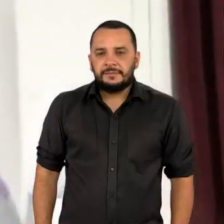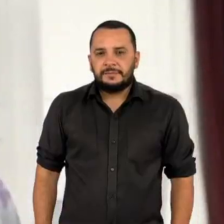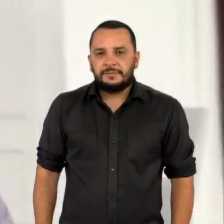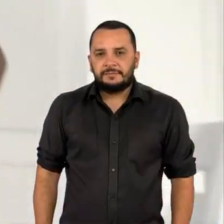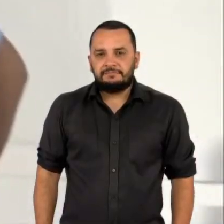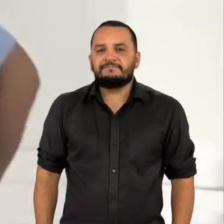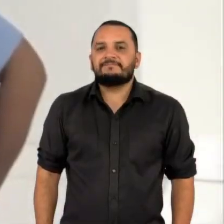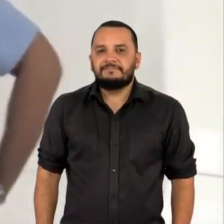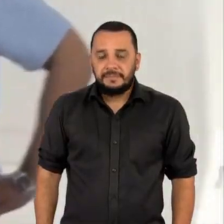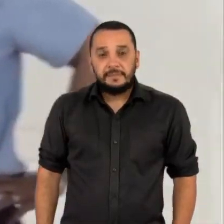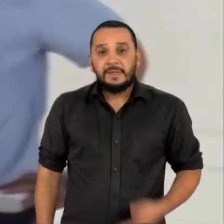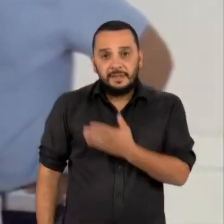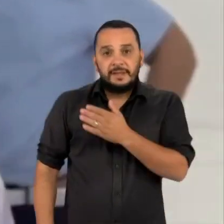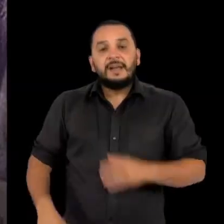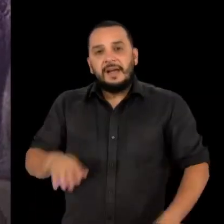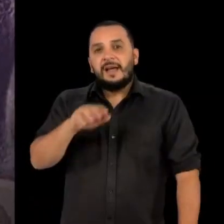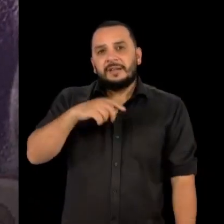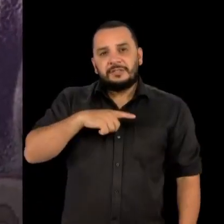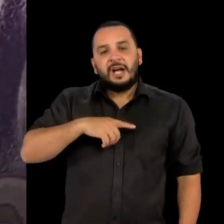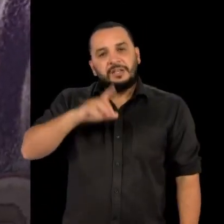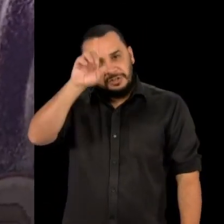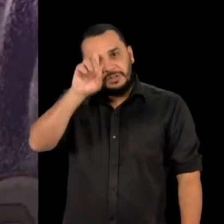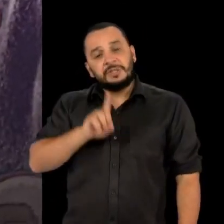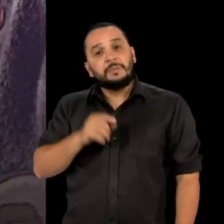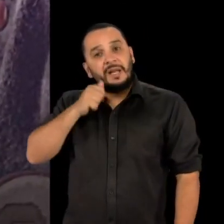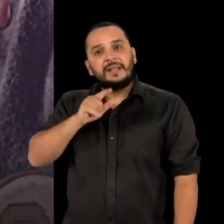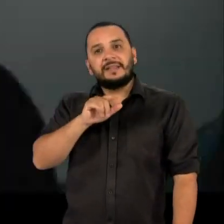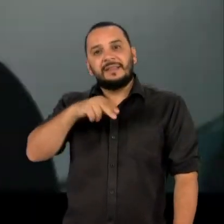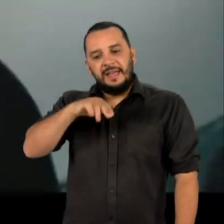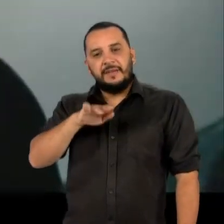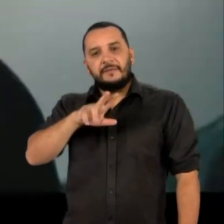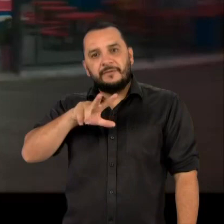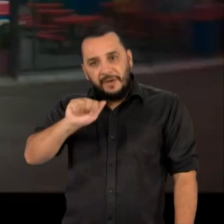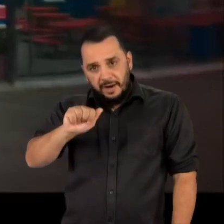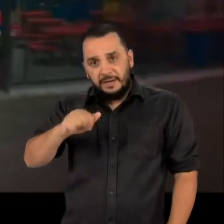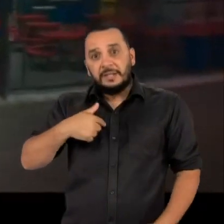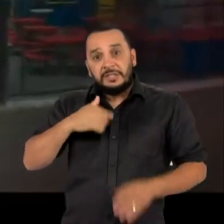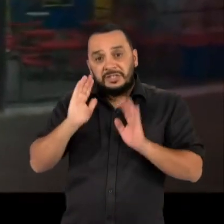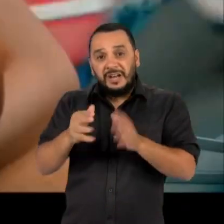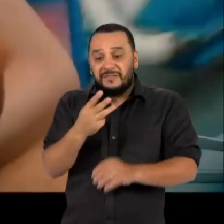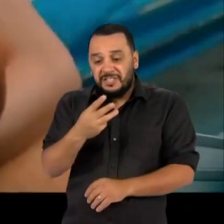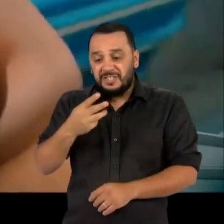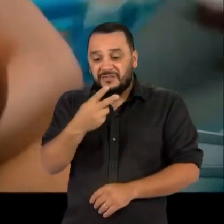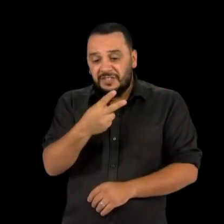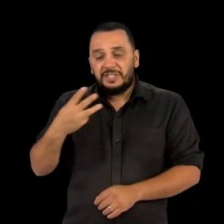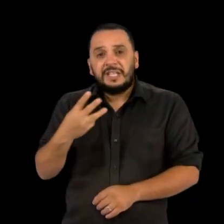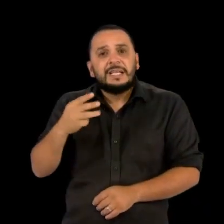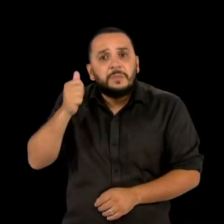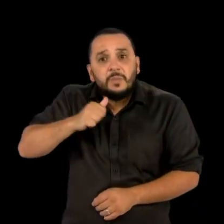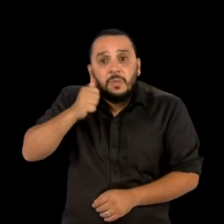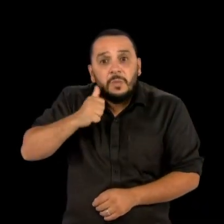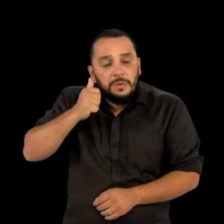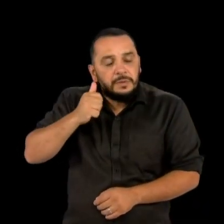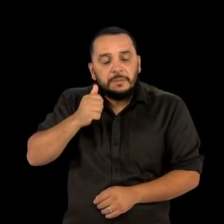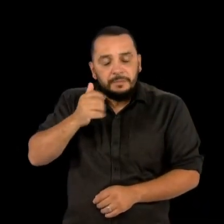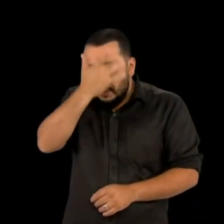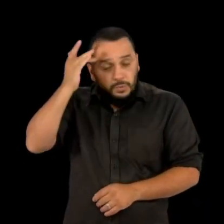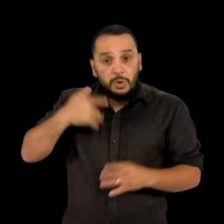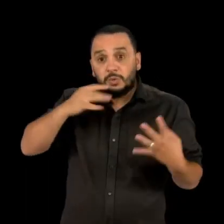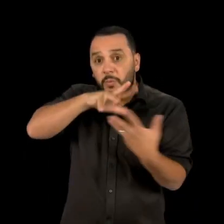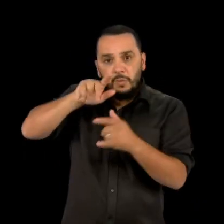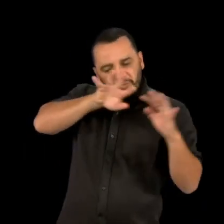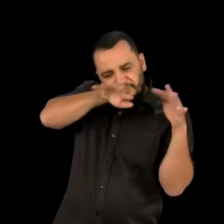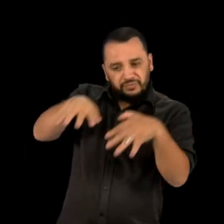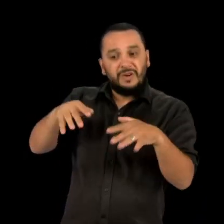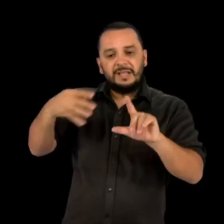dirigida por eiwa dover nem olhos que condenam foi vista por mais de 23 milhões de usuários ao redor do mundo a maior audiência da